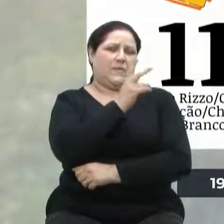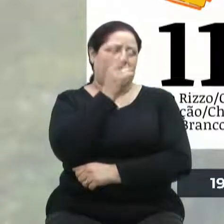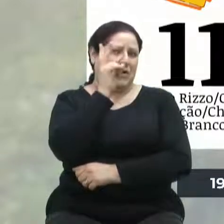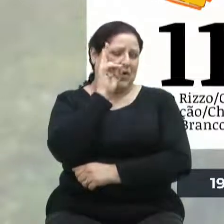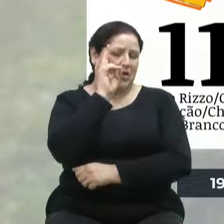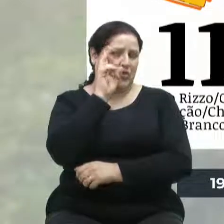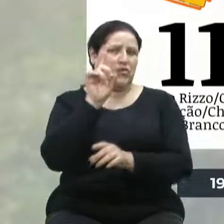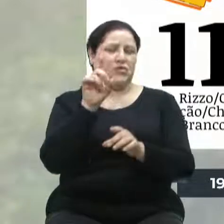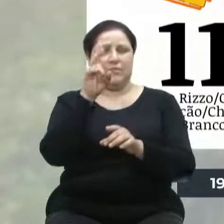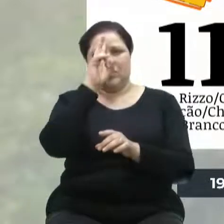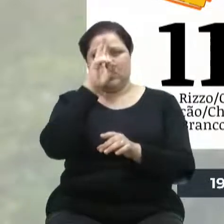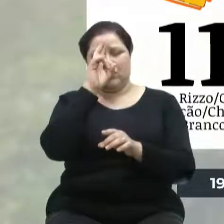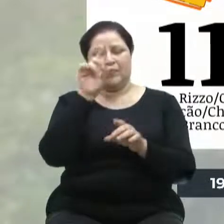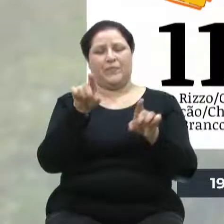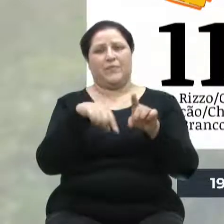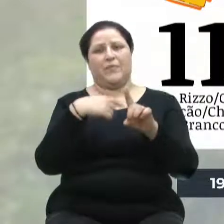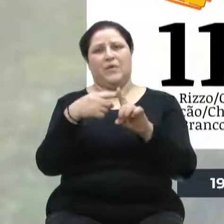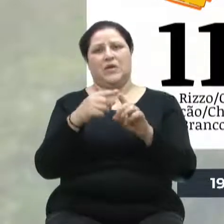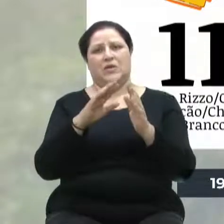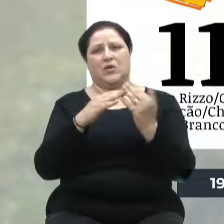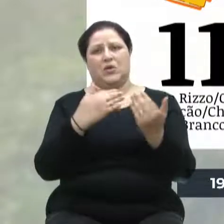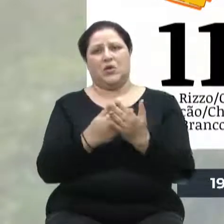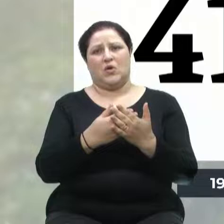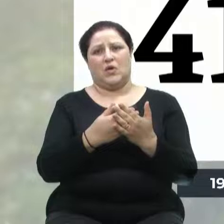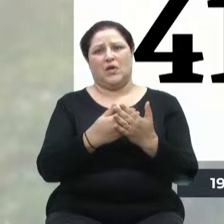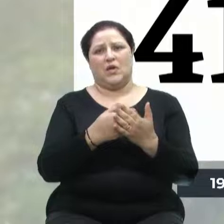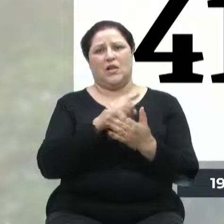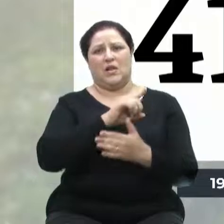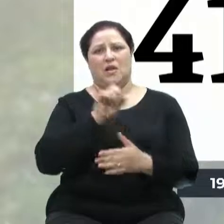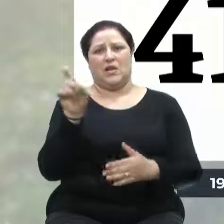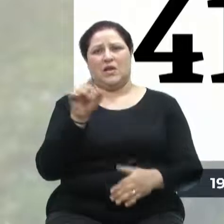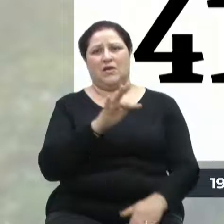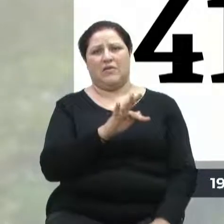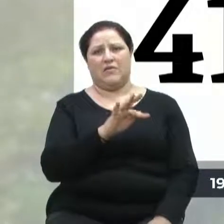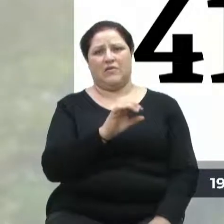CNC de Santo Antônio, né? Na Forqueta.